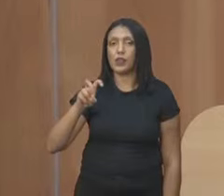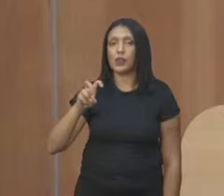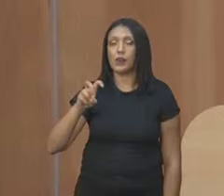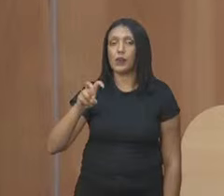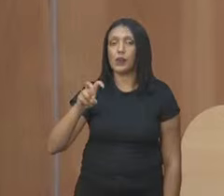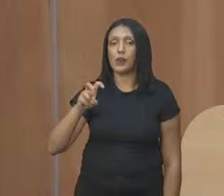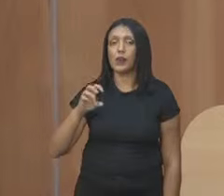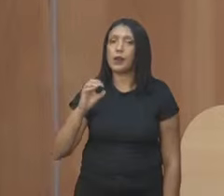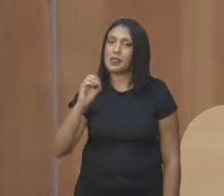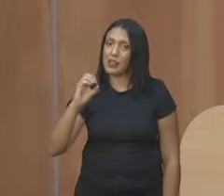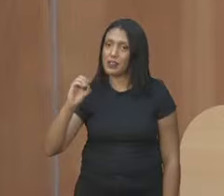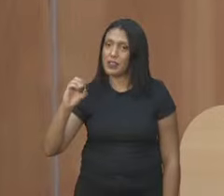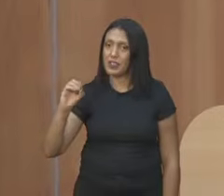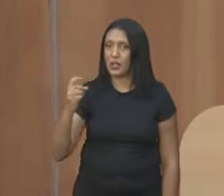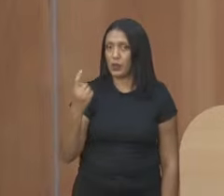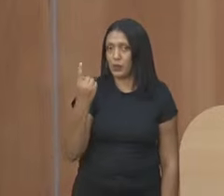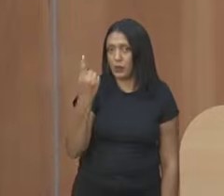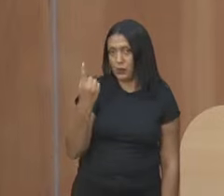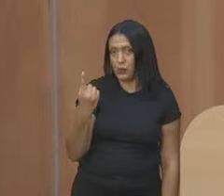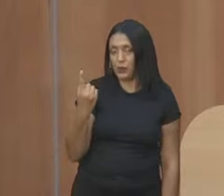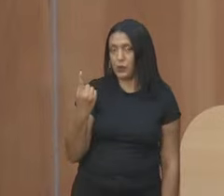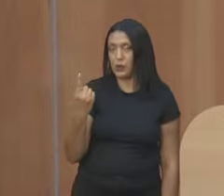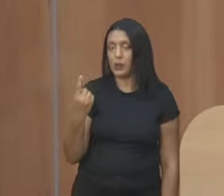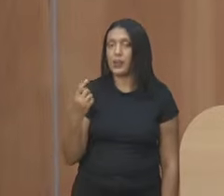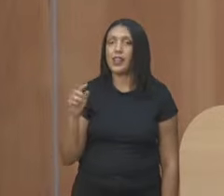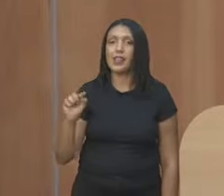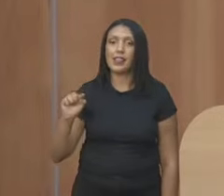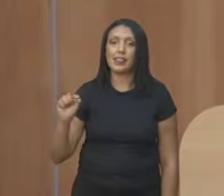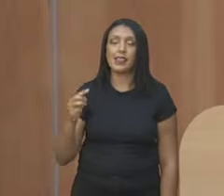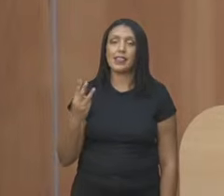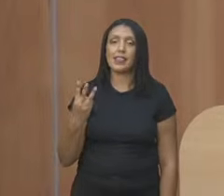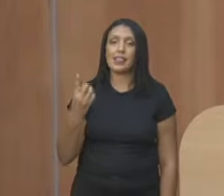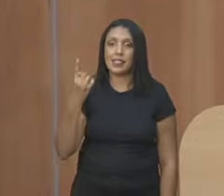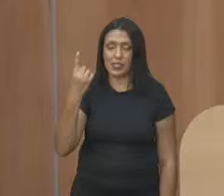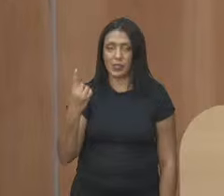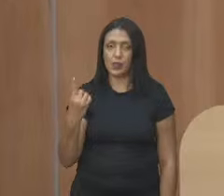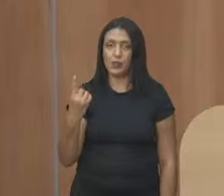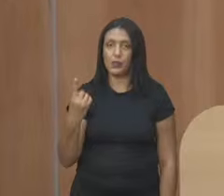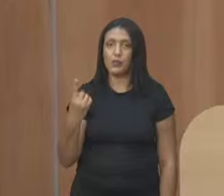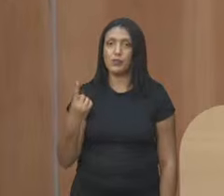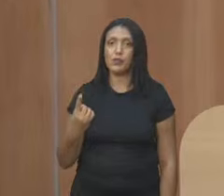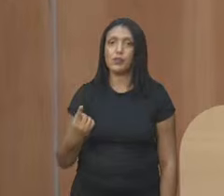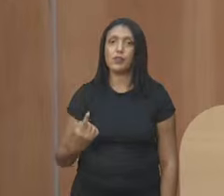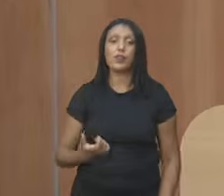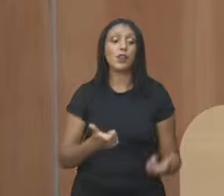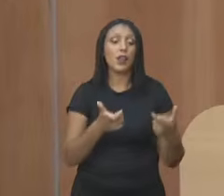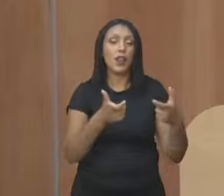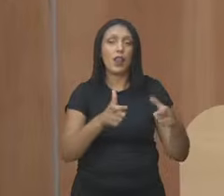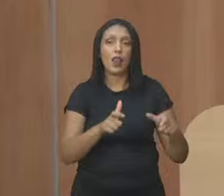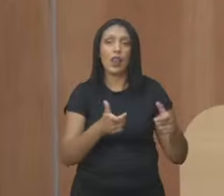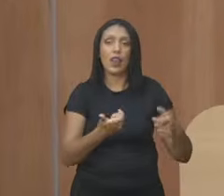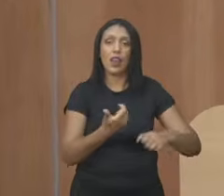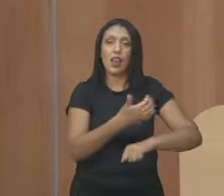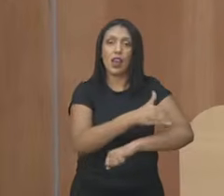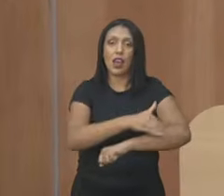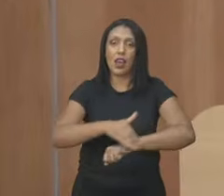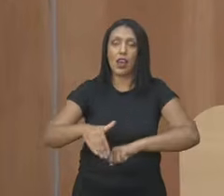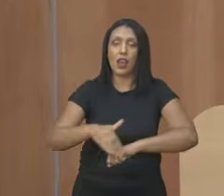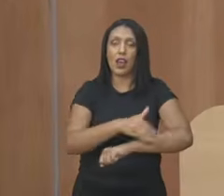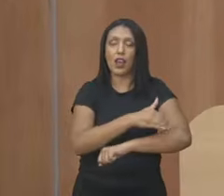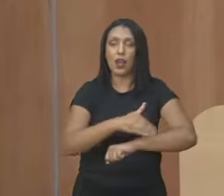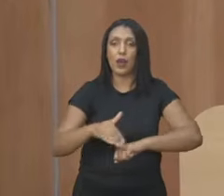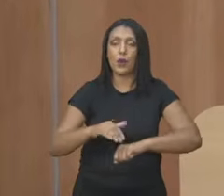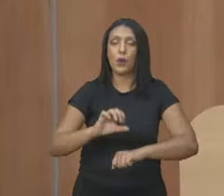39.509.245.000 ao contrário, -31. E possui sede atual na estrada do São Benedito do Forjo,